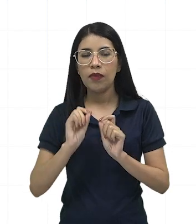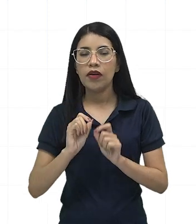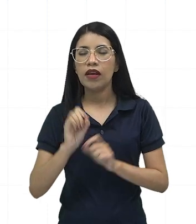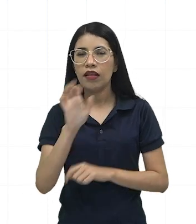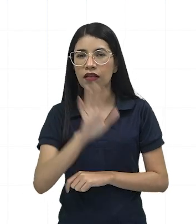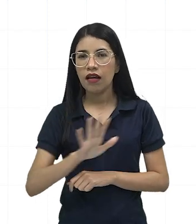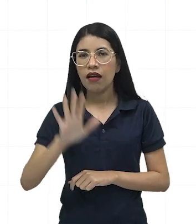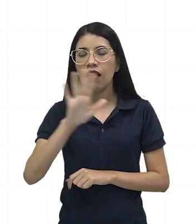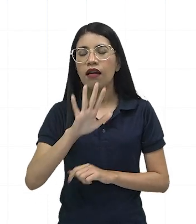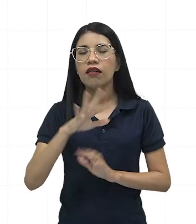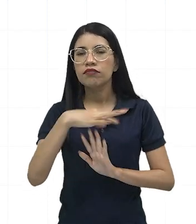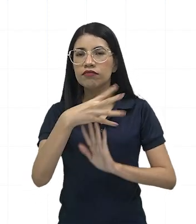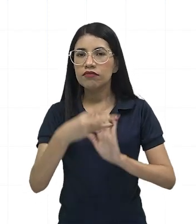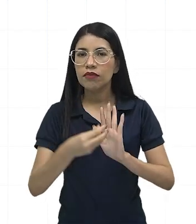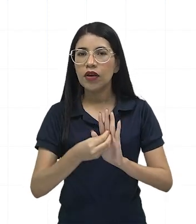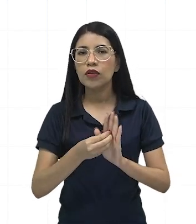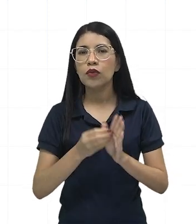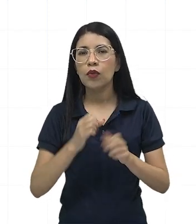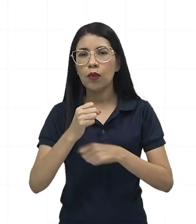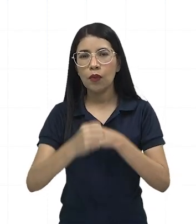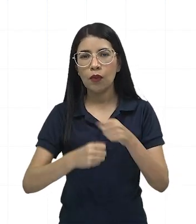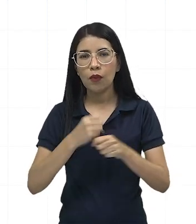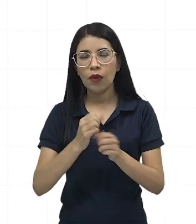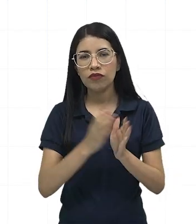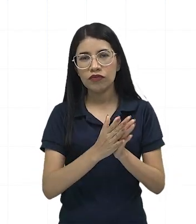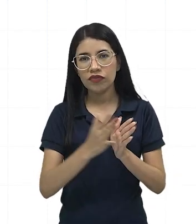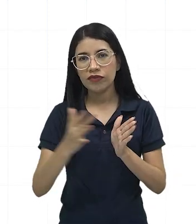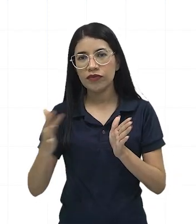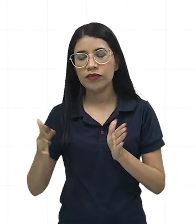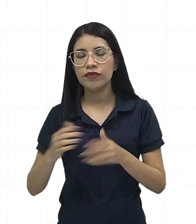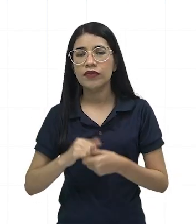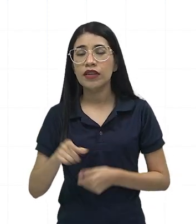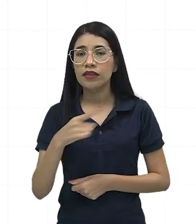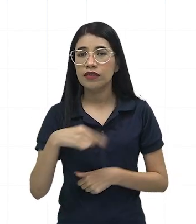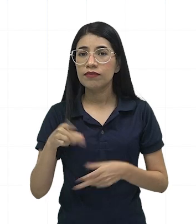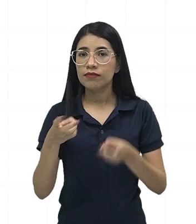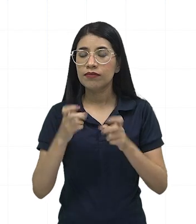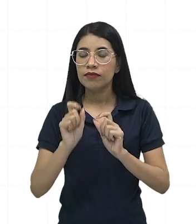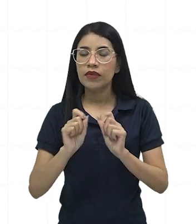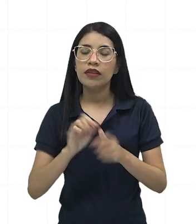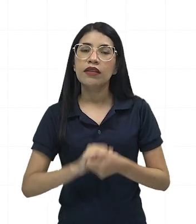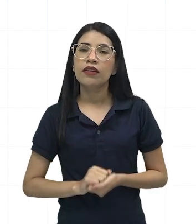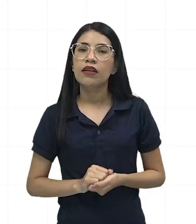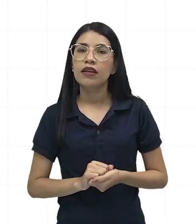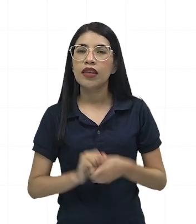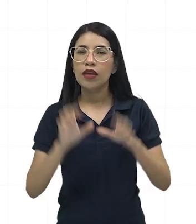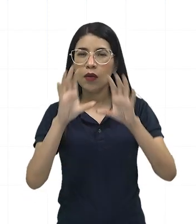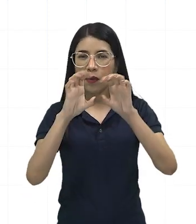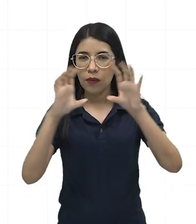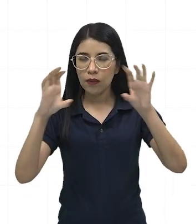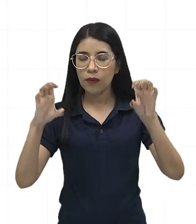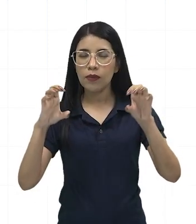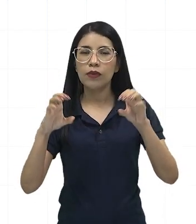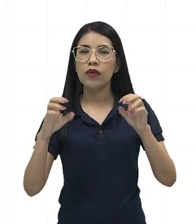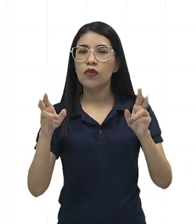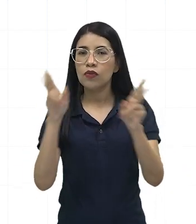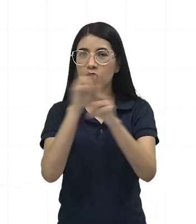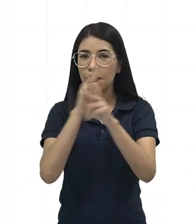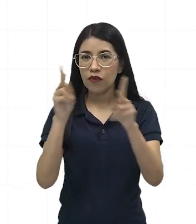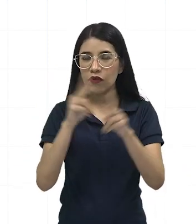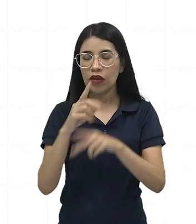quase durante o ano, certo? Então, vocês viram aí as massas de ar